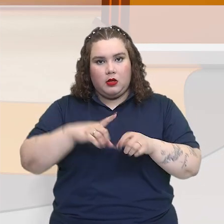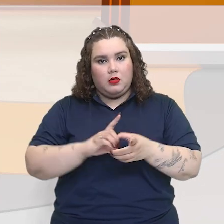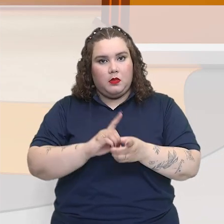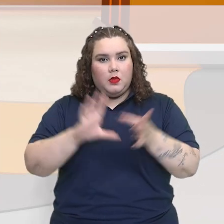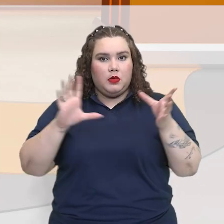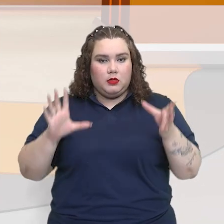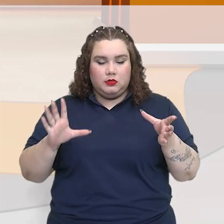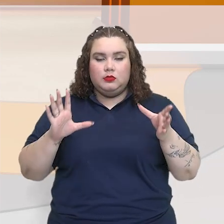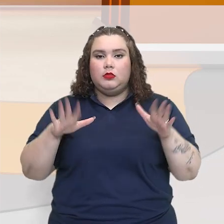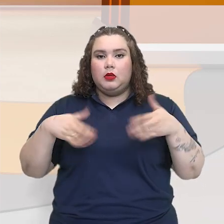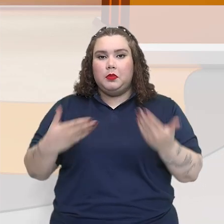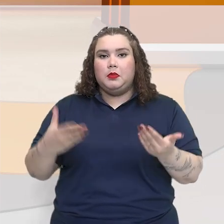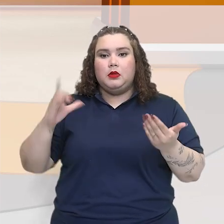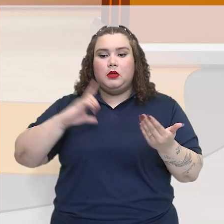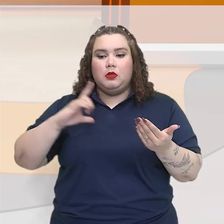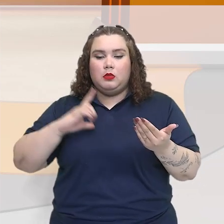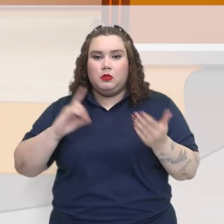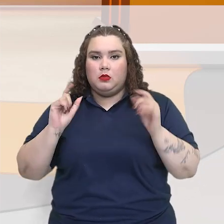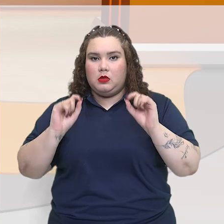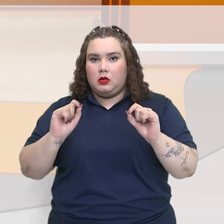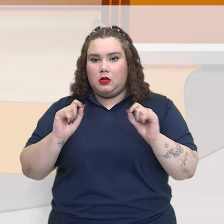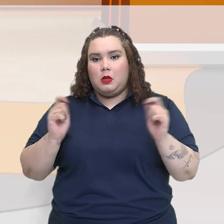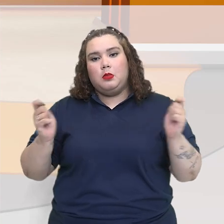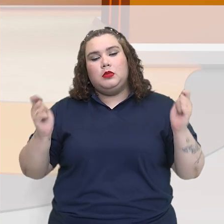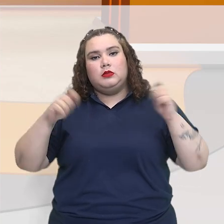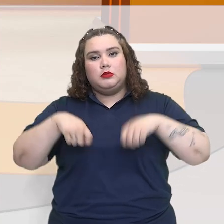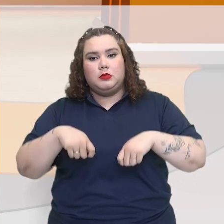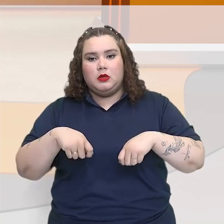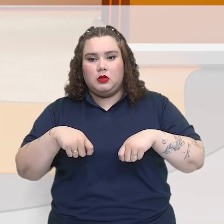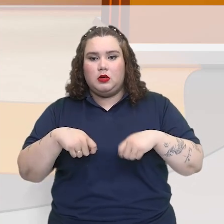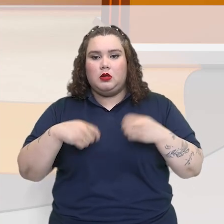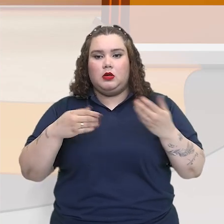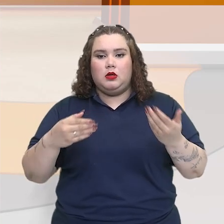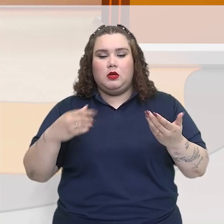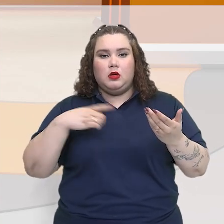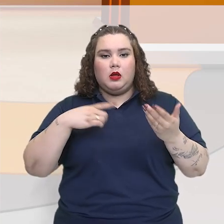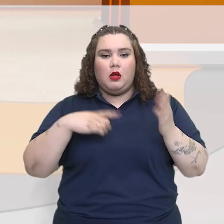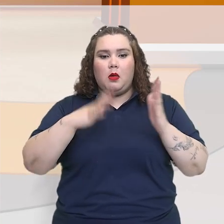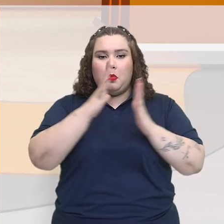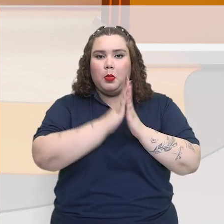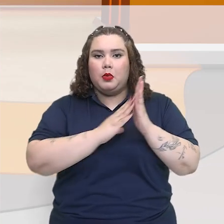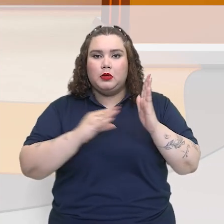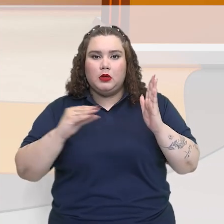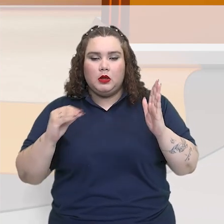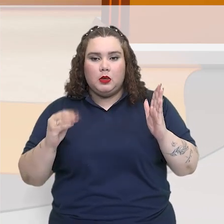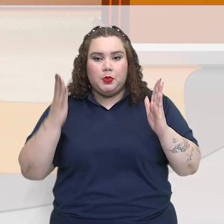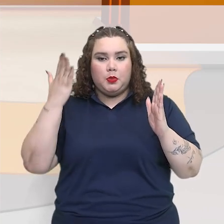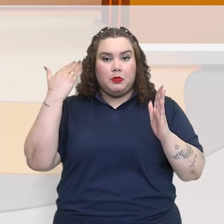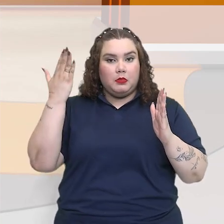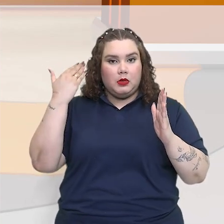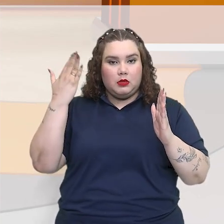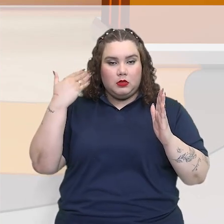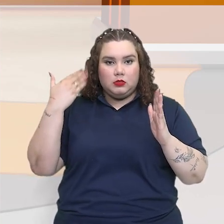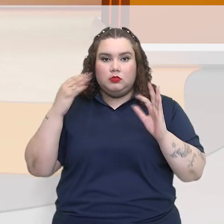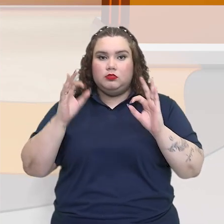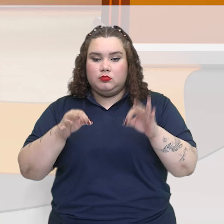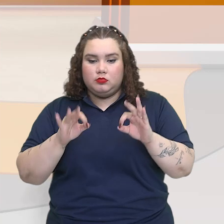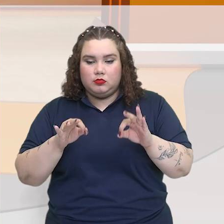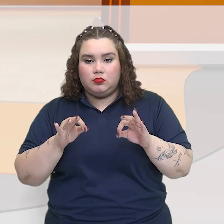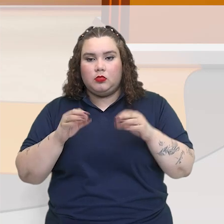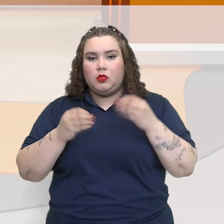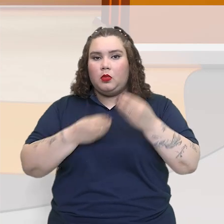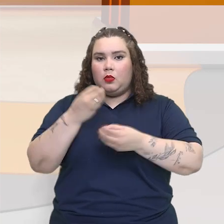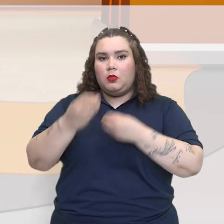né, e que tem, né, como um espelho, né, do passado, justamente